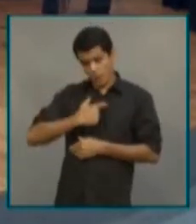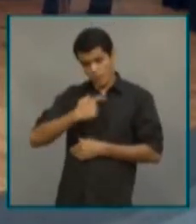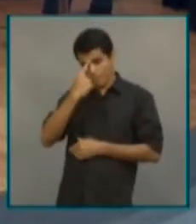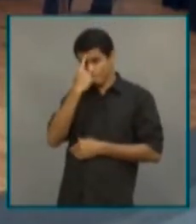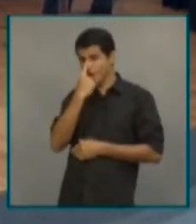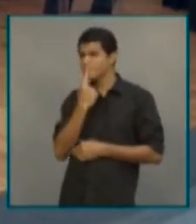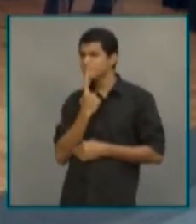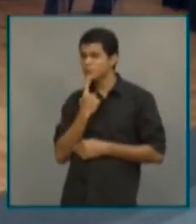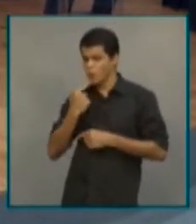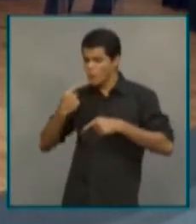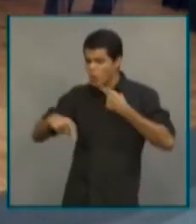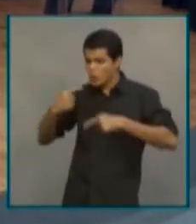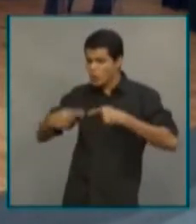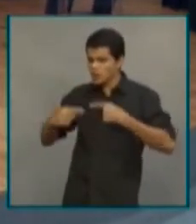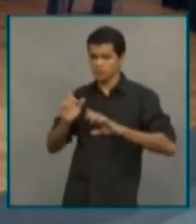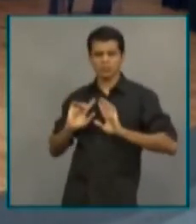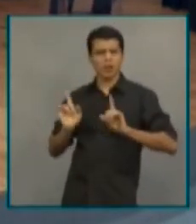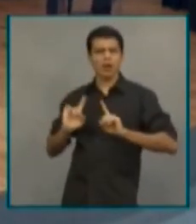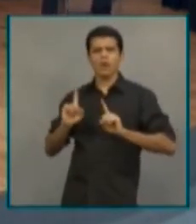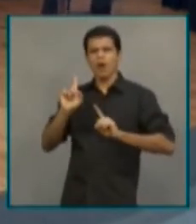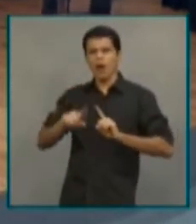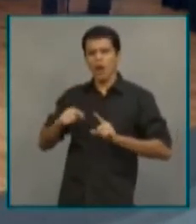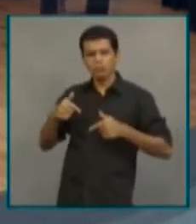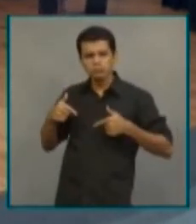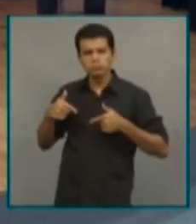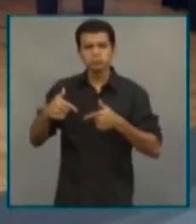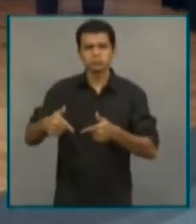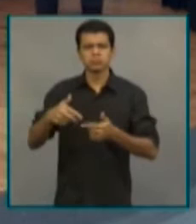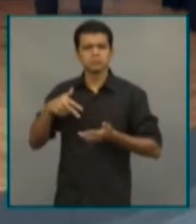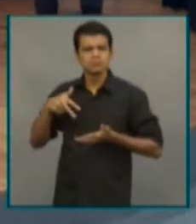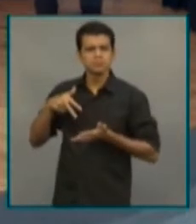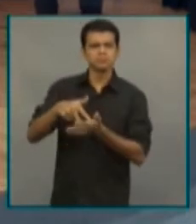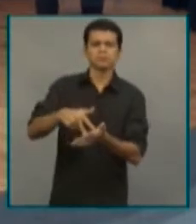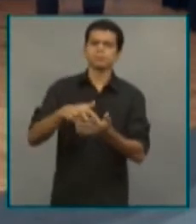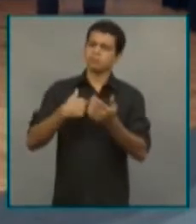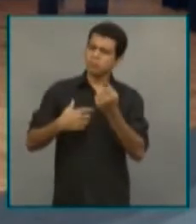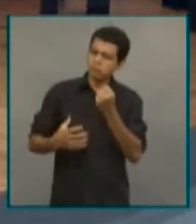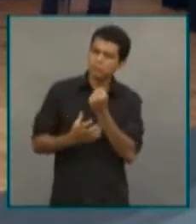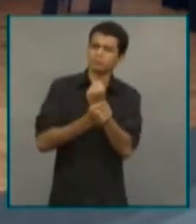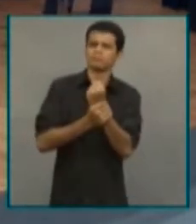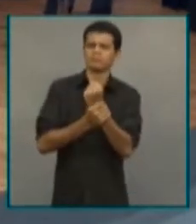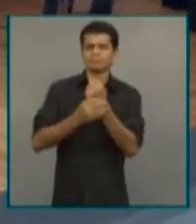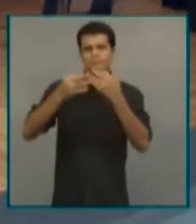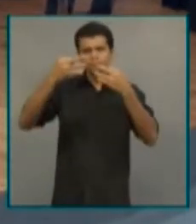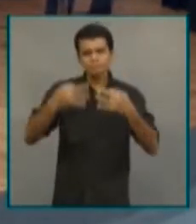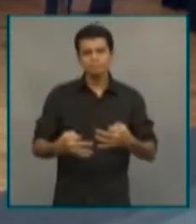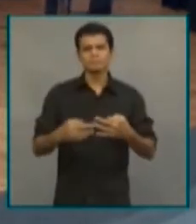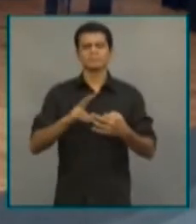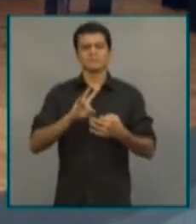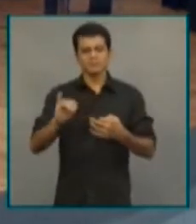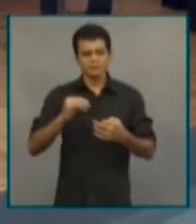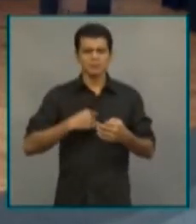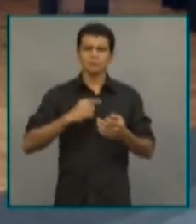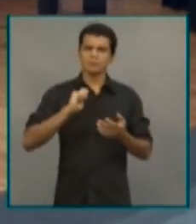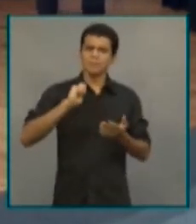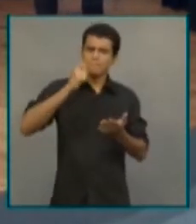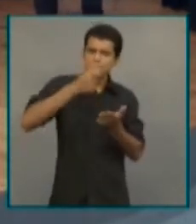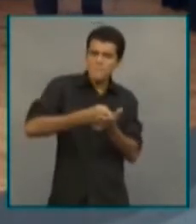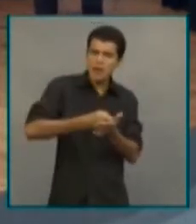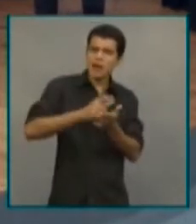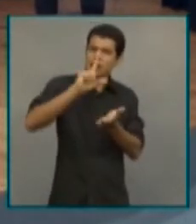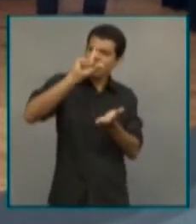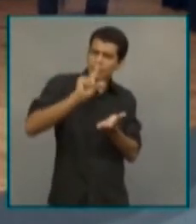perfil é de gestão, é de execução. Por isso eu garanto a vocês, vamos sim reduzir o valor da anuidade, vamos sim instituir a anuidade